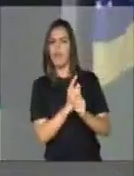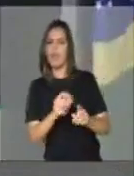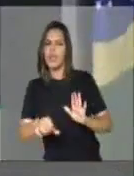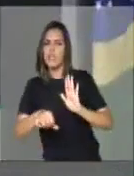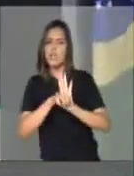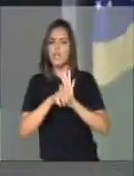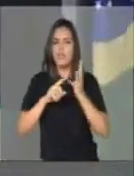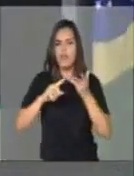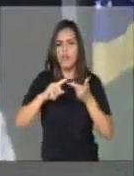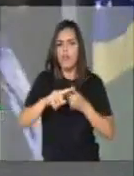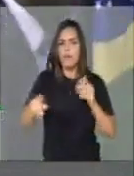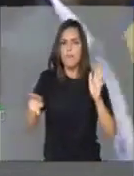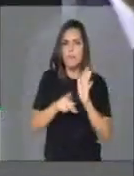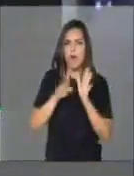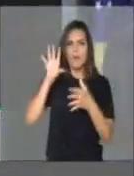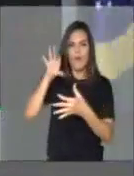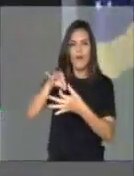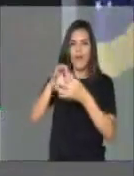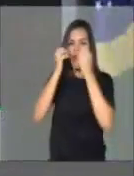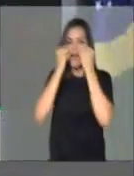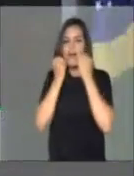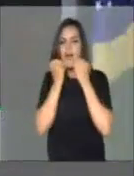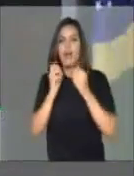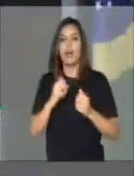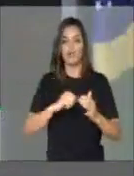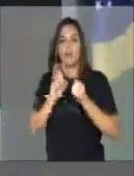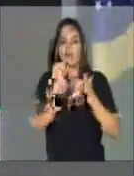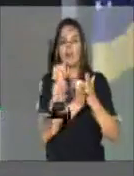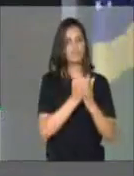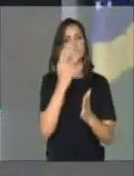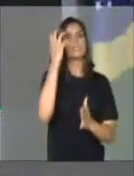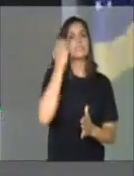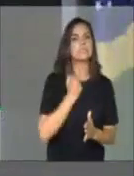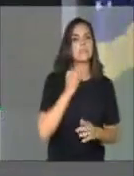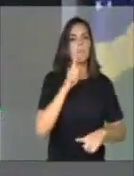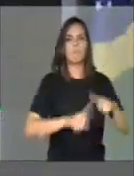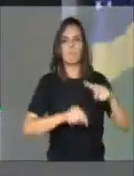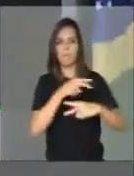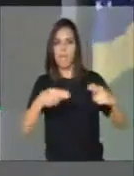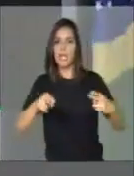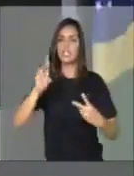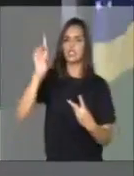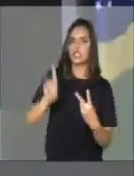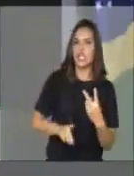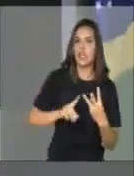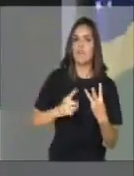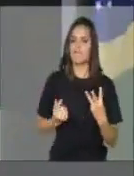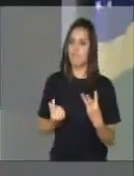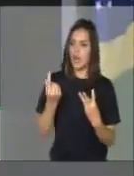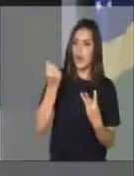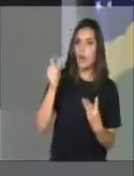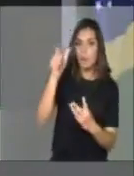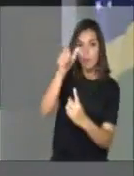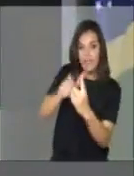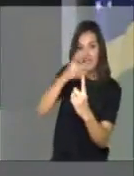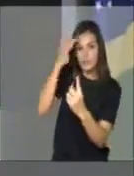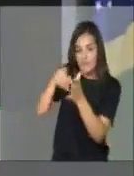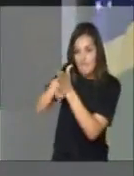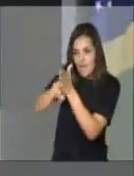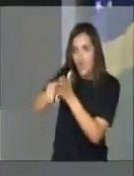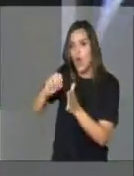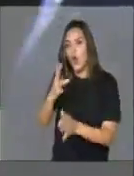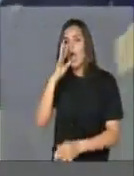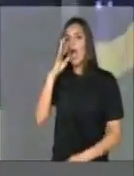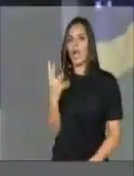de crimes do gênero, medidas assecuratórias de bens, direitos ou valores do investigado